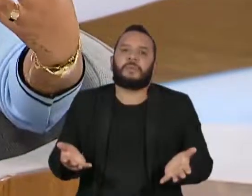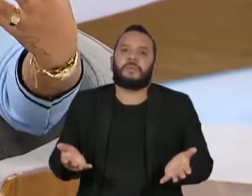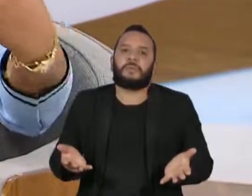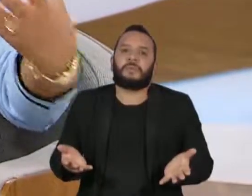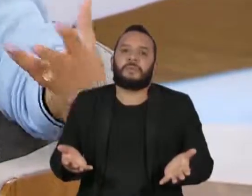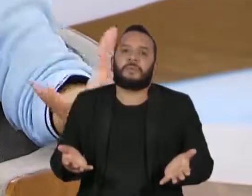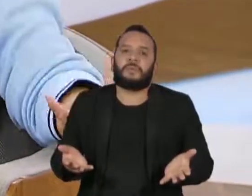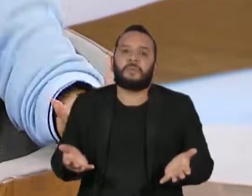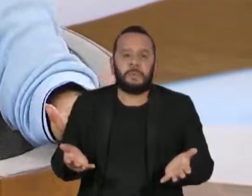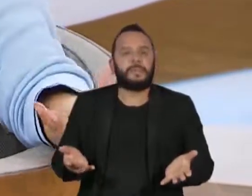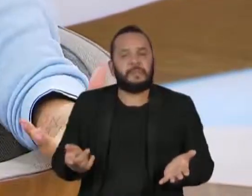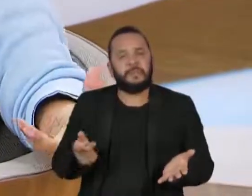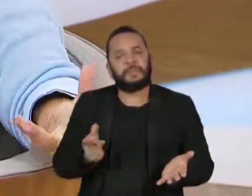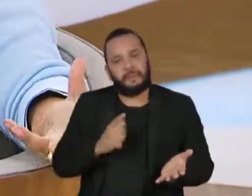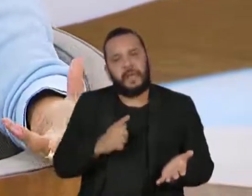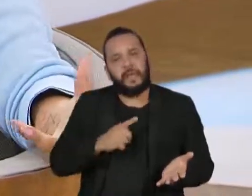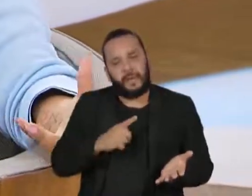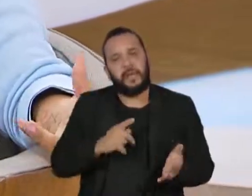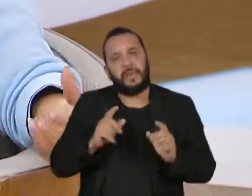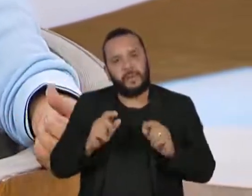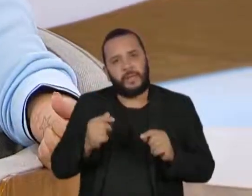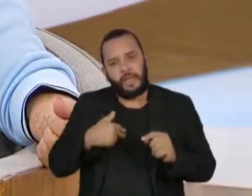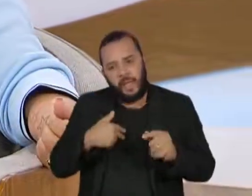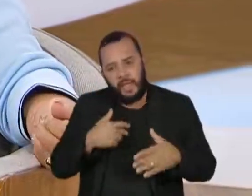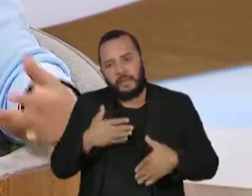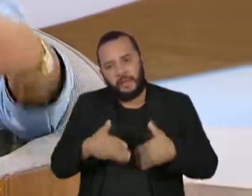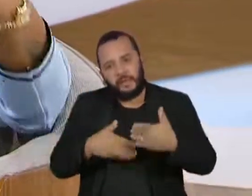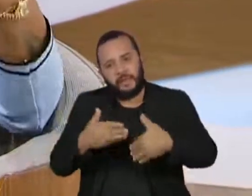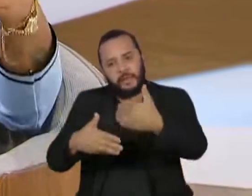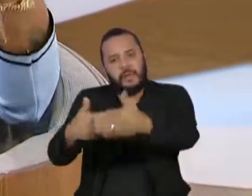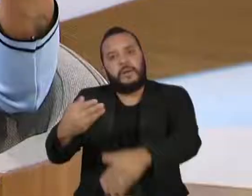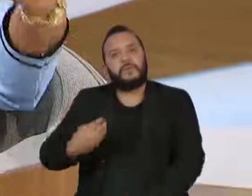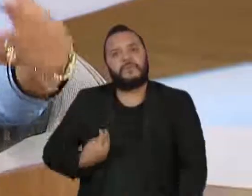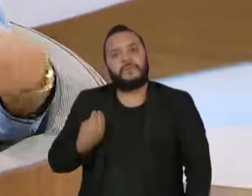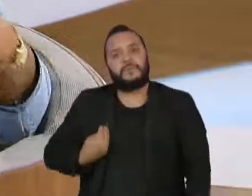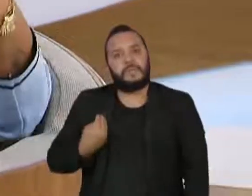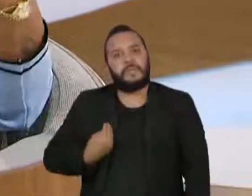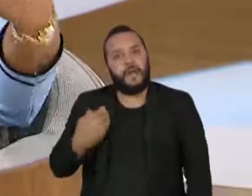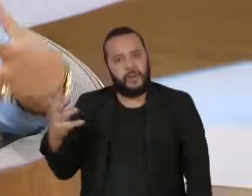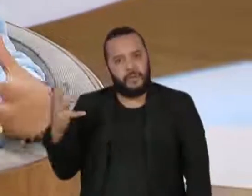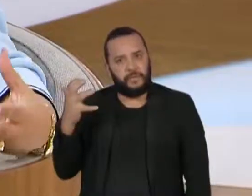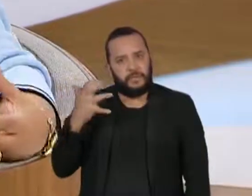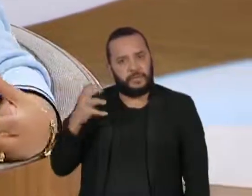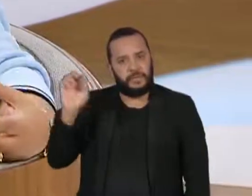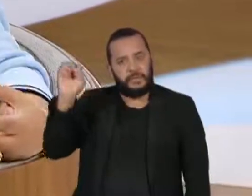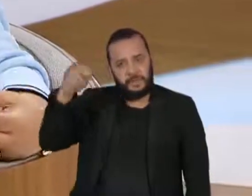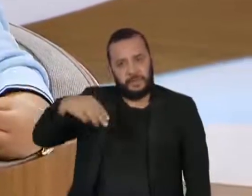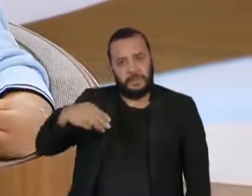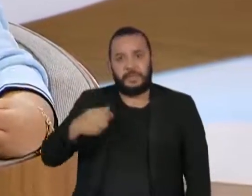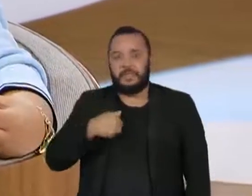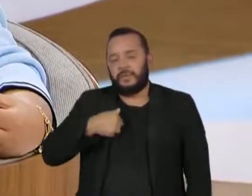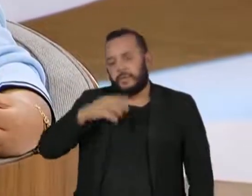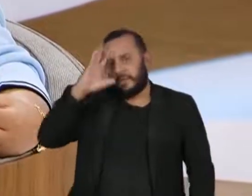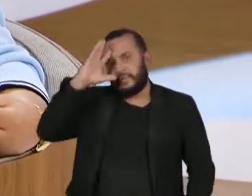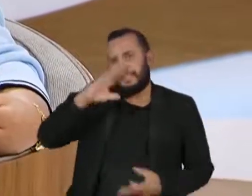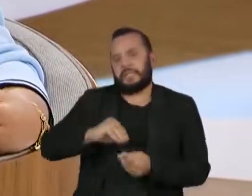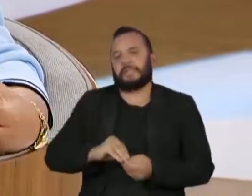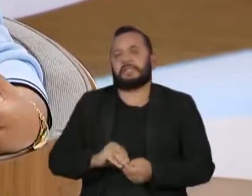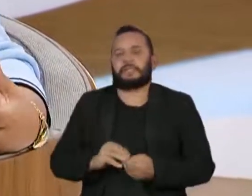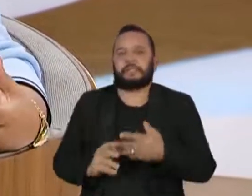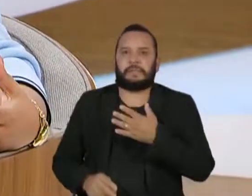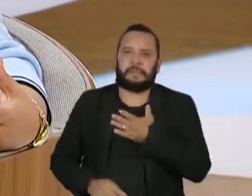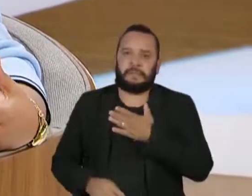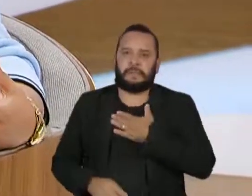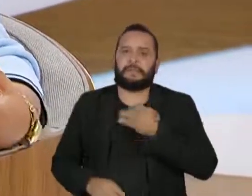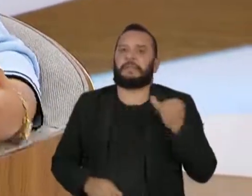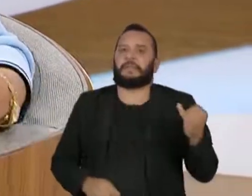como isso tem uma consequência muito forte na vida deles. Então, essa compreensão, para mim, foi